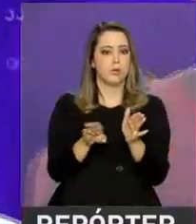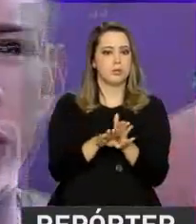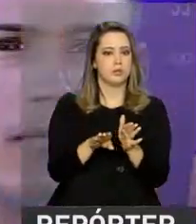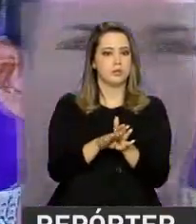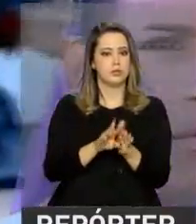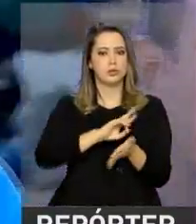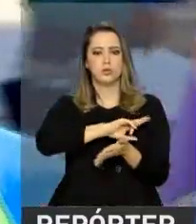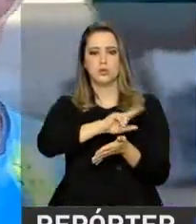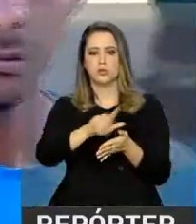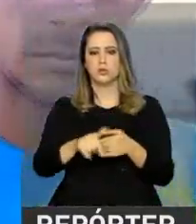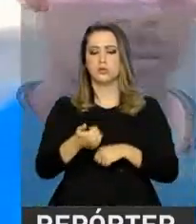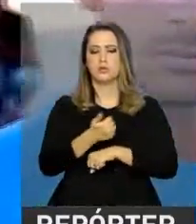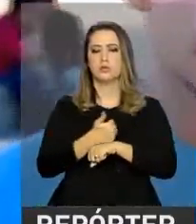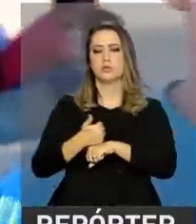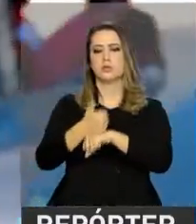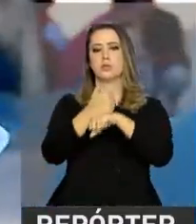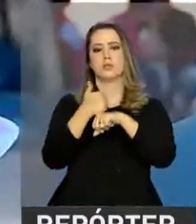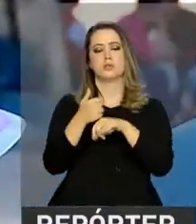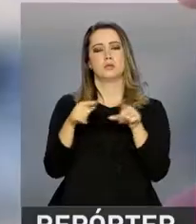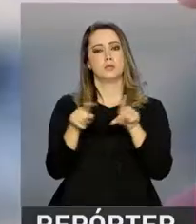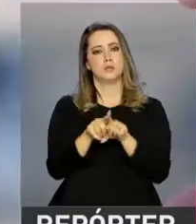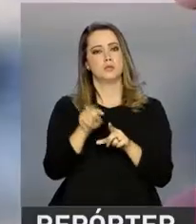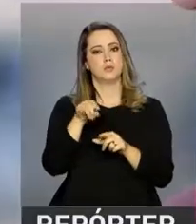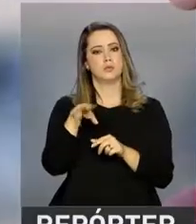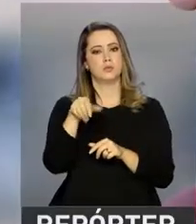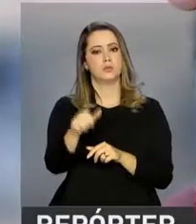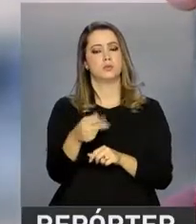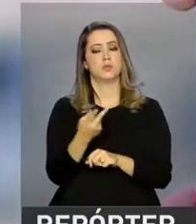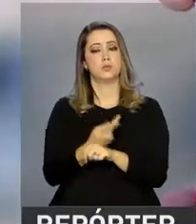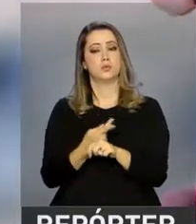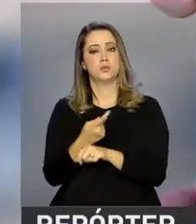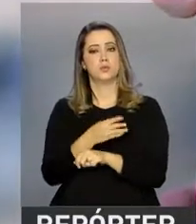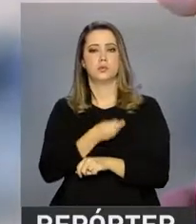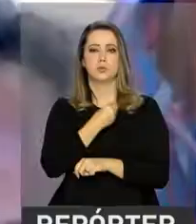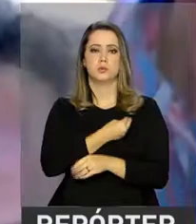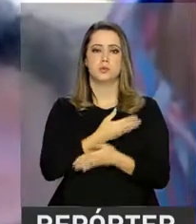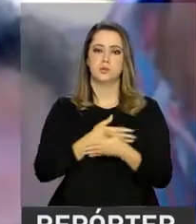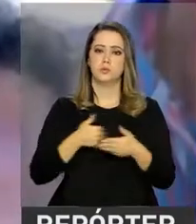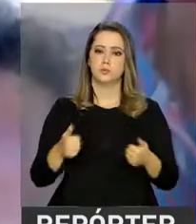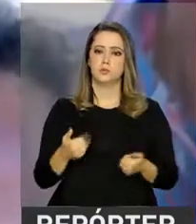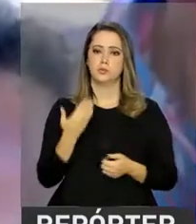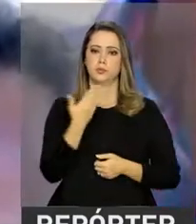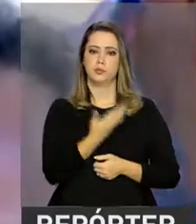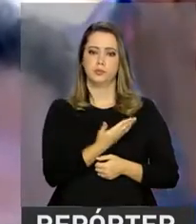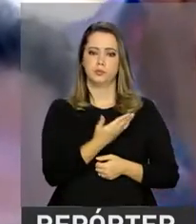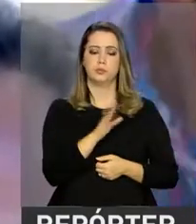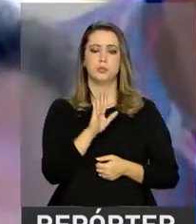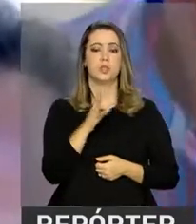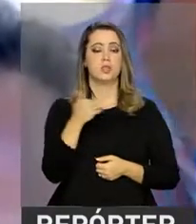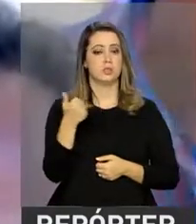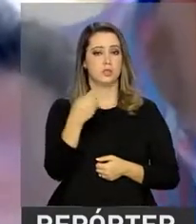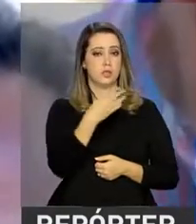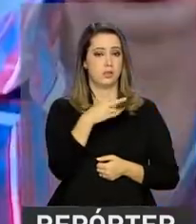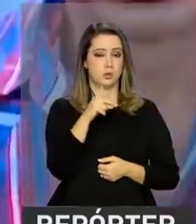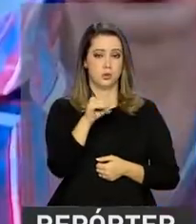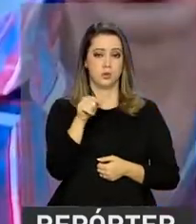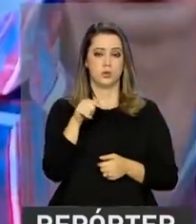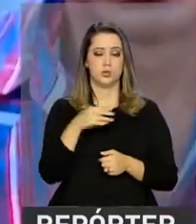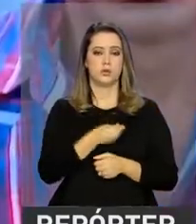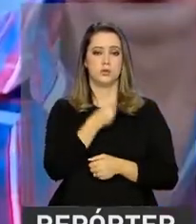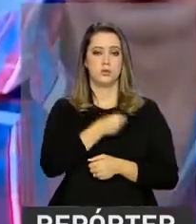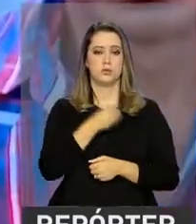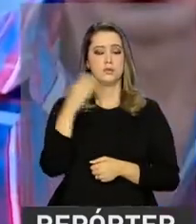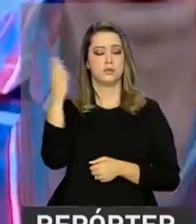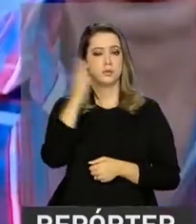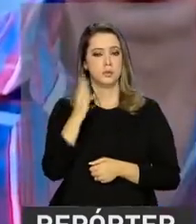pedreiro jardineiro médico e professor todos estão atrás de uma vida melhor gerardo está no brasil há 14 dias deixou